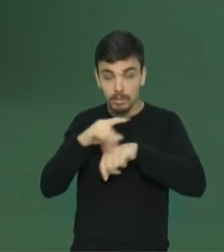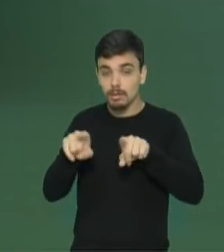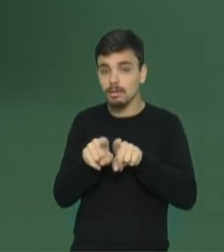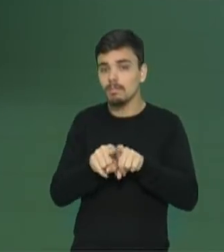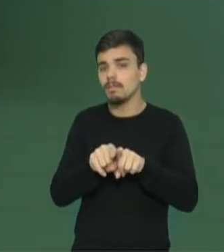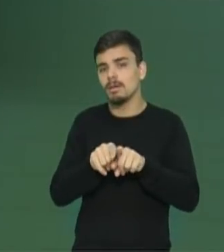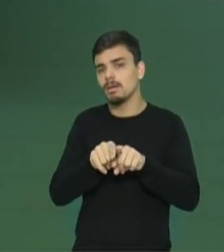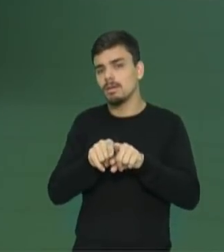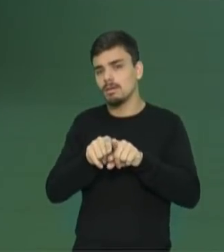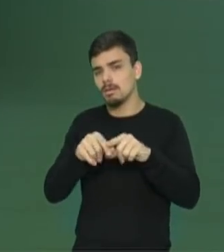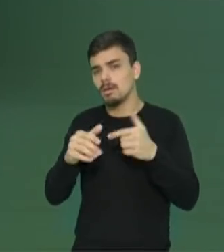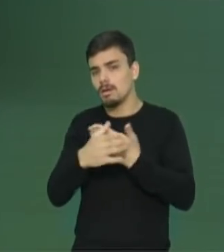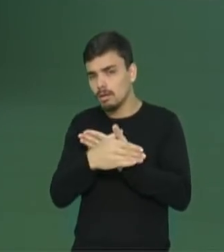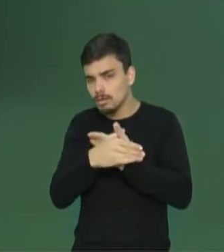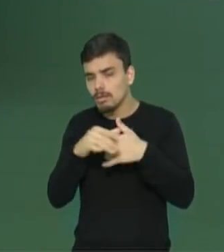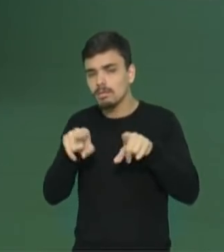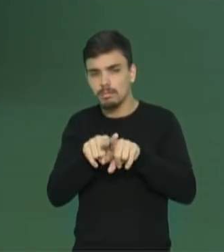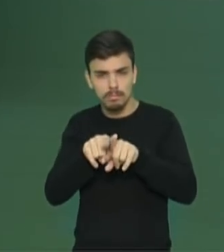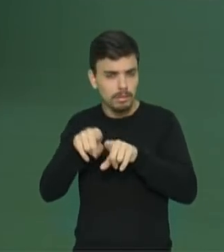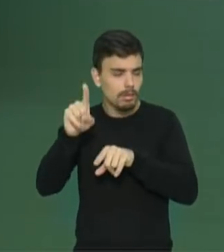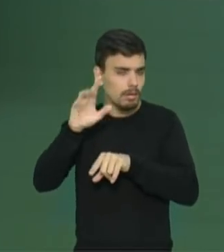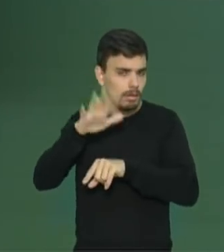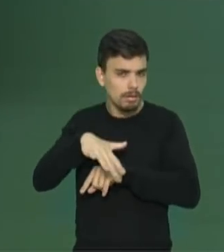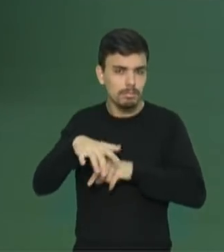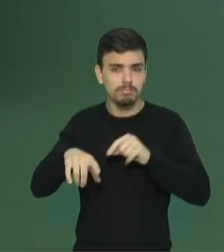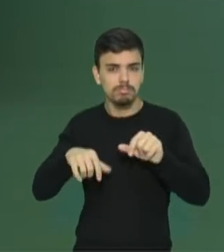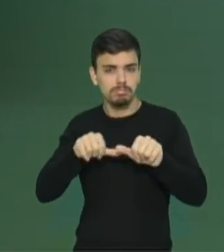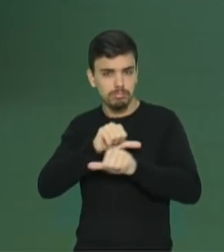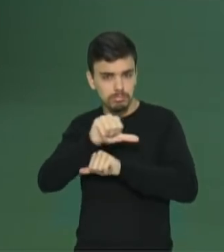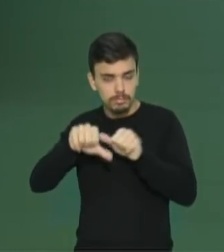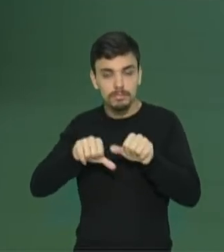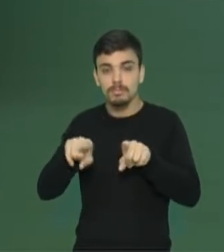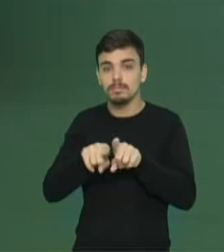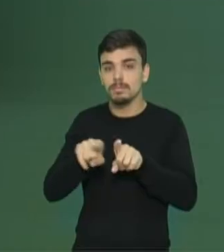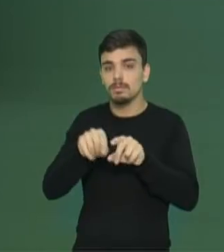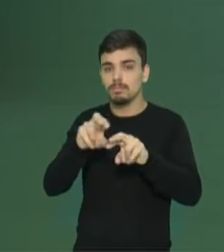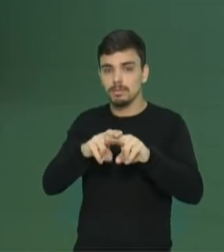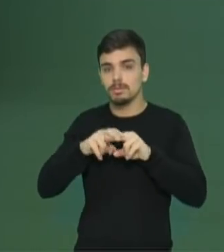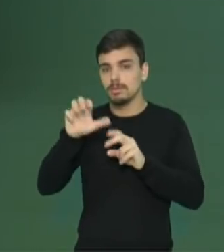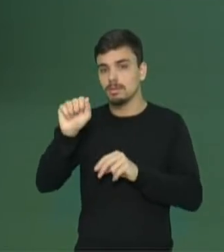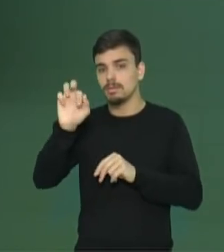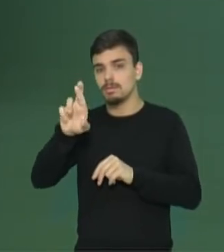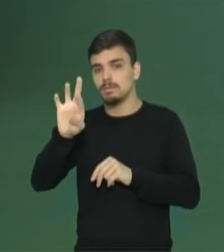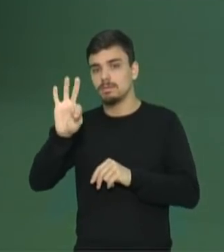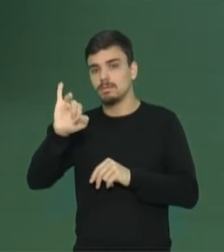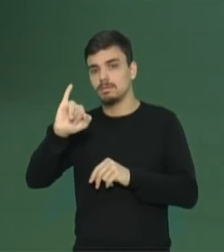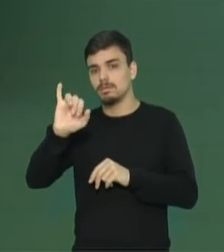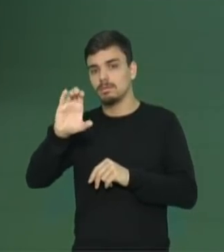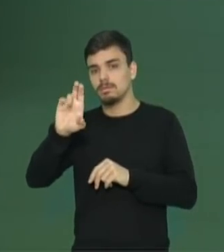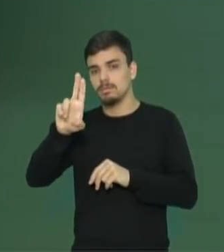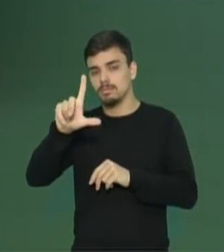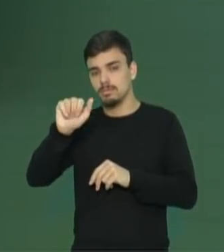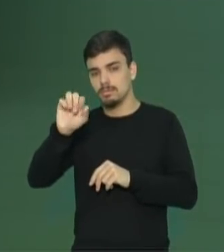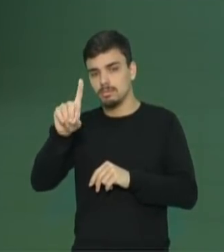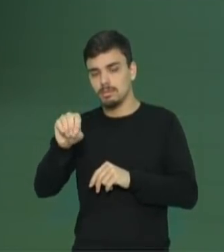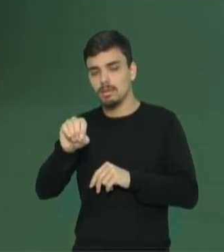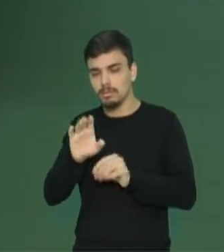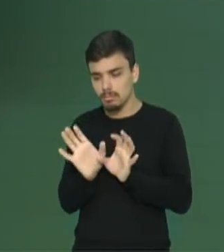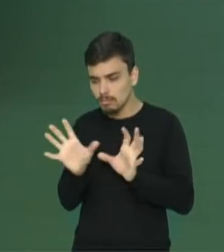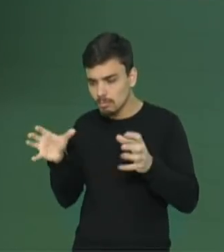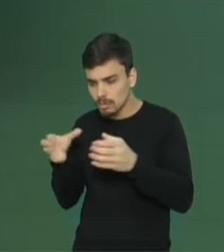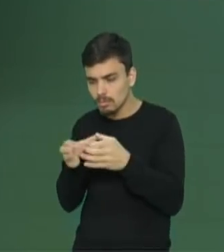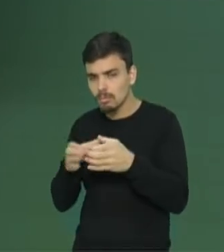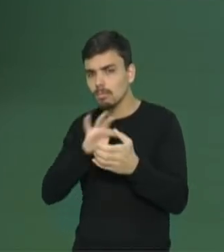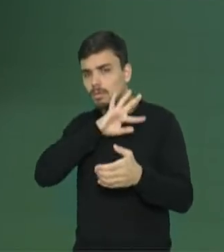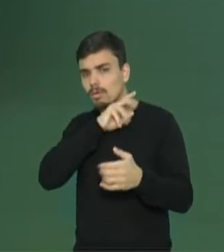as asas são articuladas. Então, nós já traduzimos para apêndices articulados. É o maior grupo de animais, é o que tem